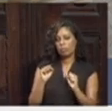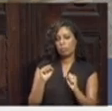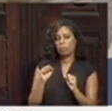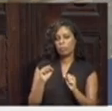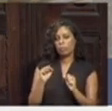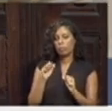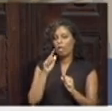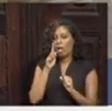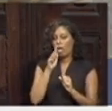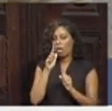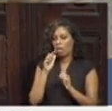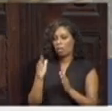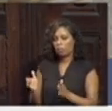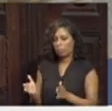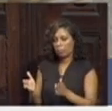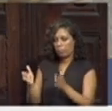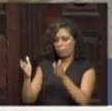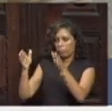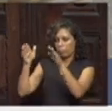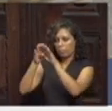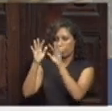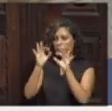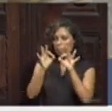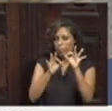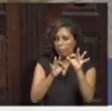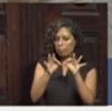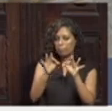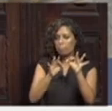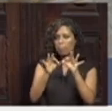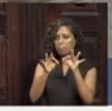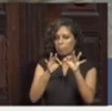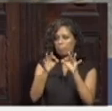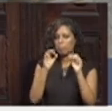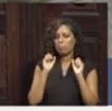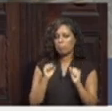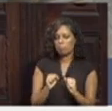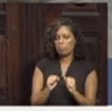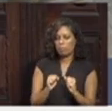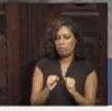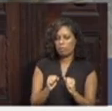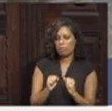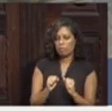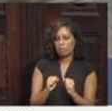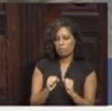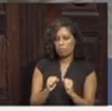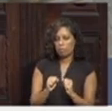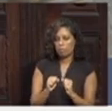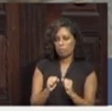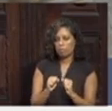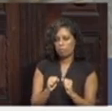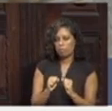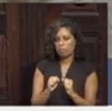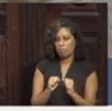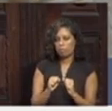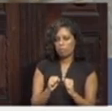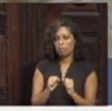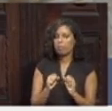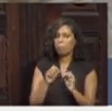no nosso tempo, a gente fez um decreto do asfalto borracha. É uma coisa excelente. Além de tudo que Vossa Excelência diz